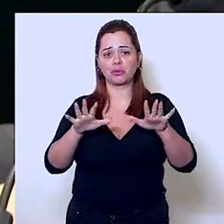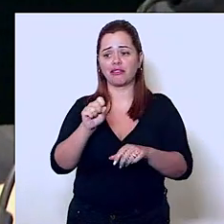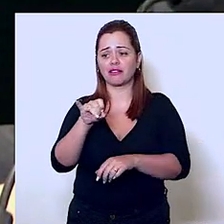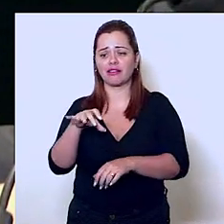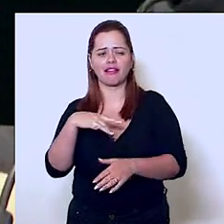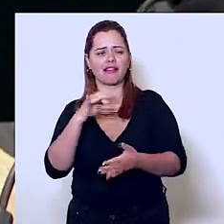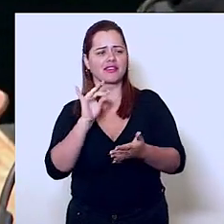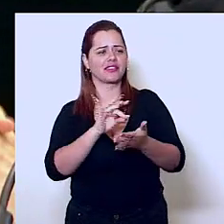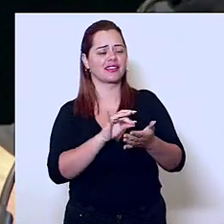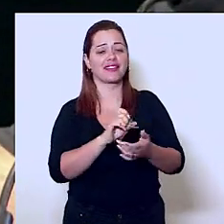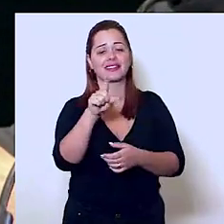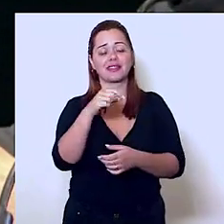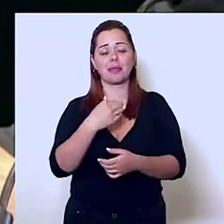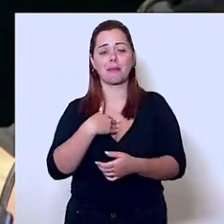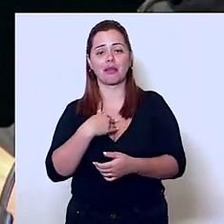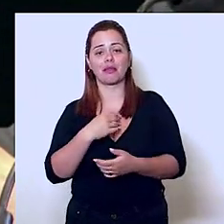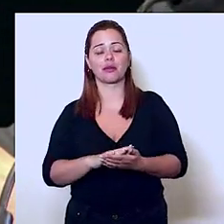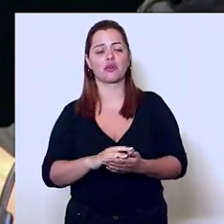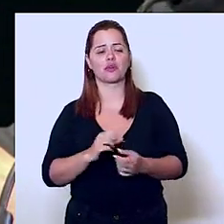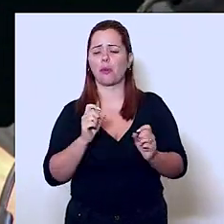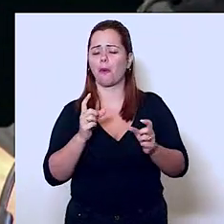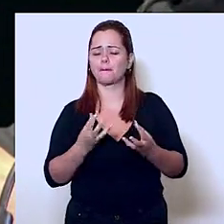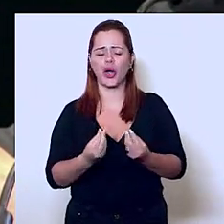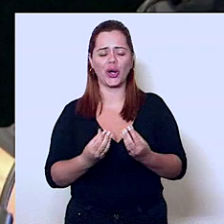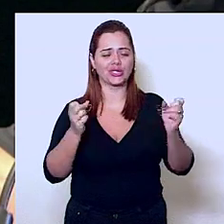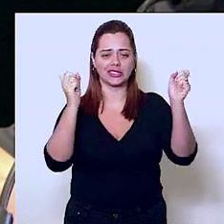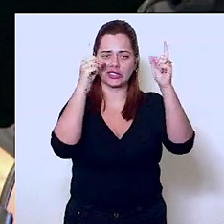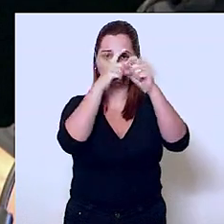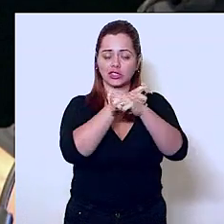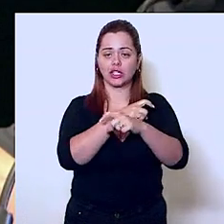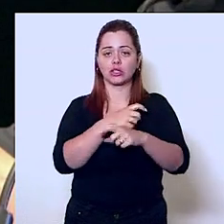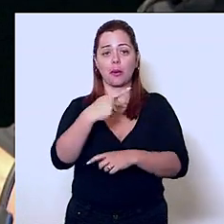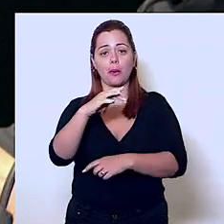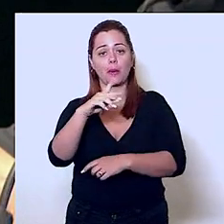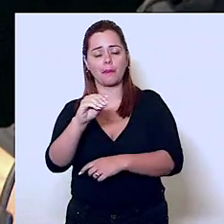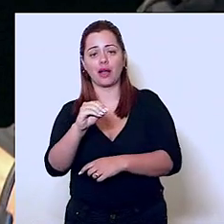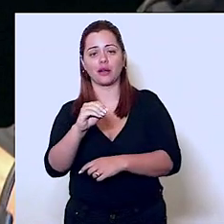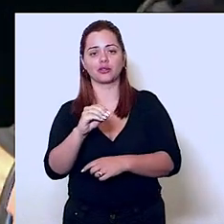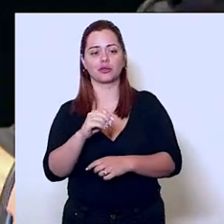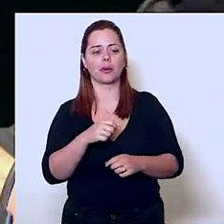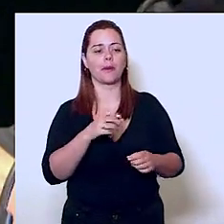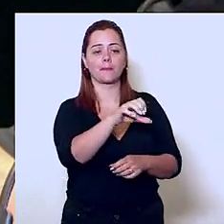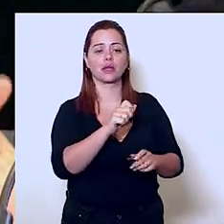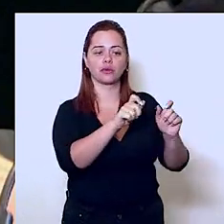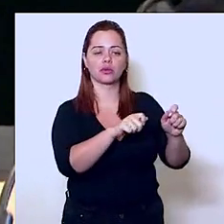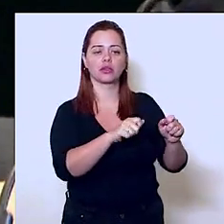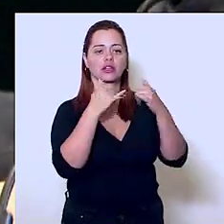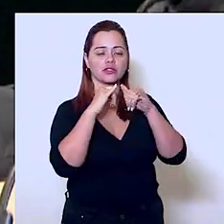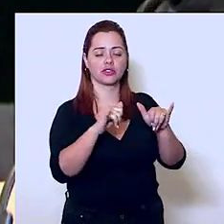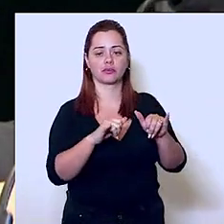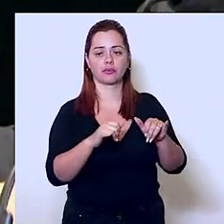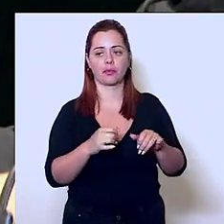paguei não sei quanto, com dificuldade. E o Paulo Tarso não teve dúvida, pegou as informações e na volta fomos procurar aqui na Nova